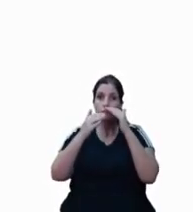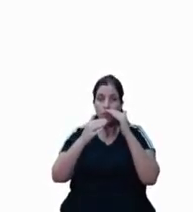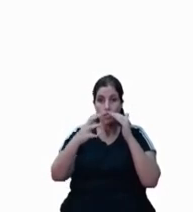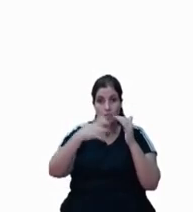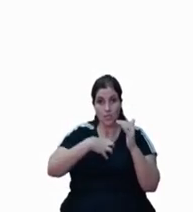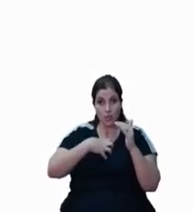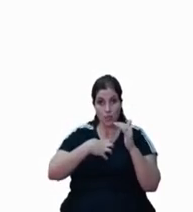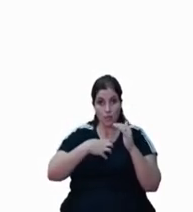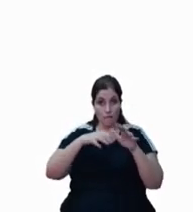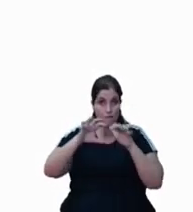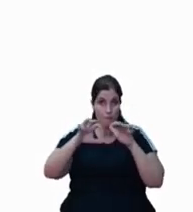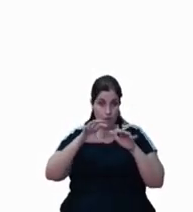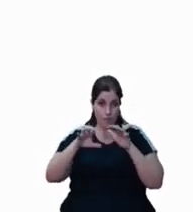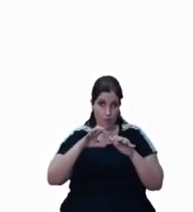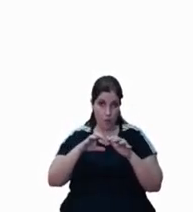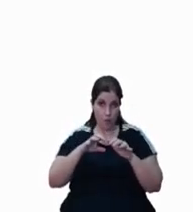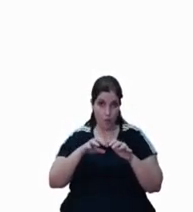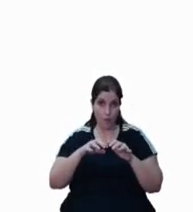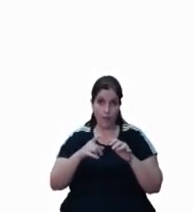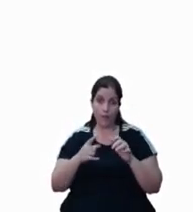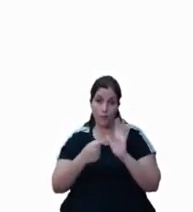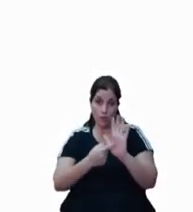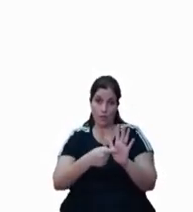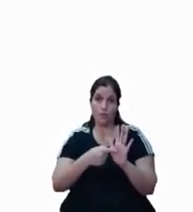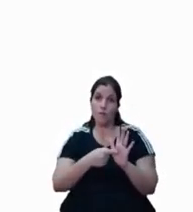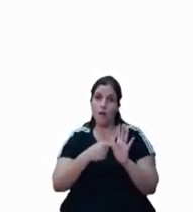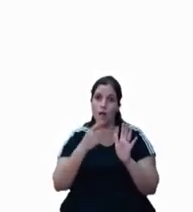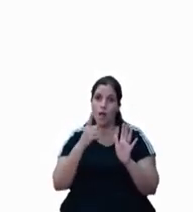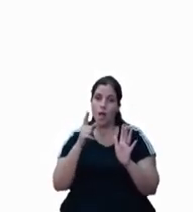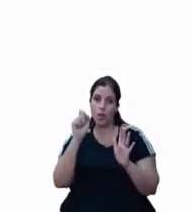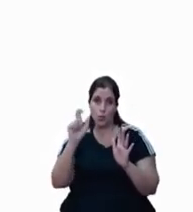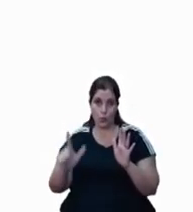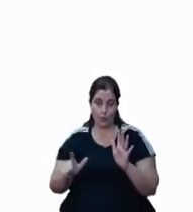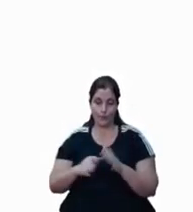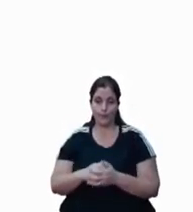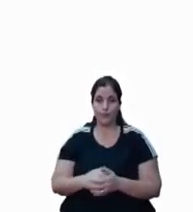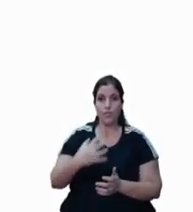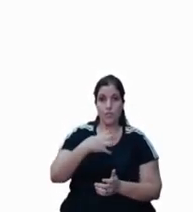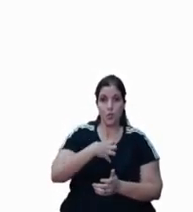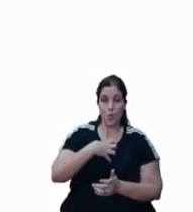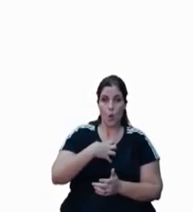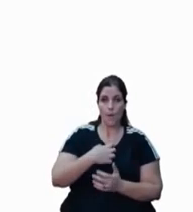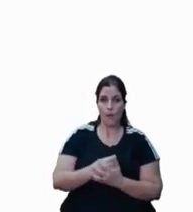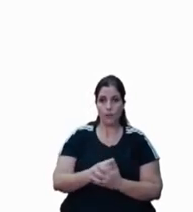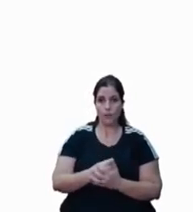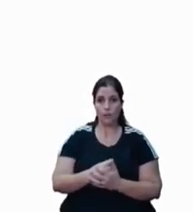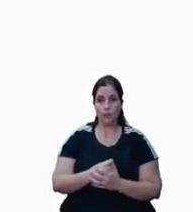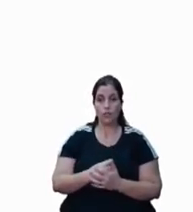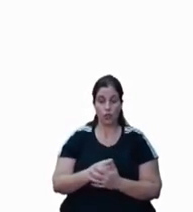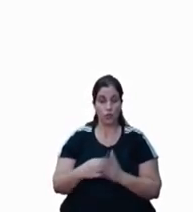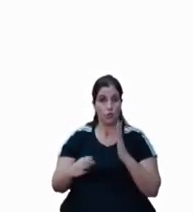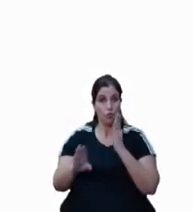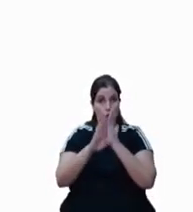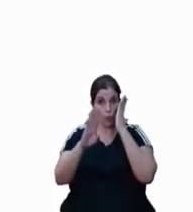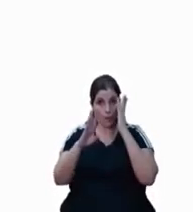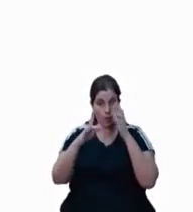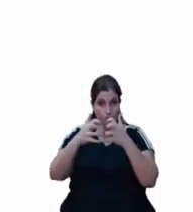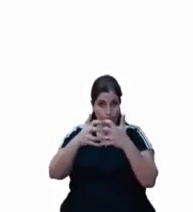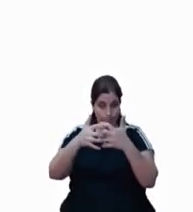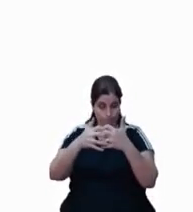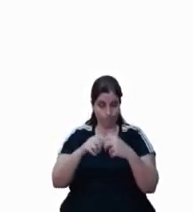sensoriais de vibração mostradas aqui em azul. Estes sintomas e achados neurológicos são